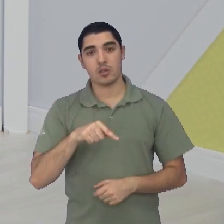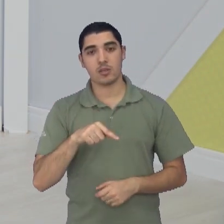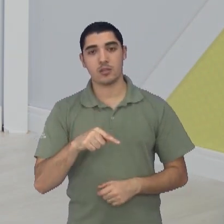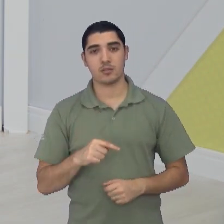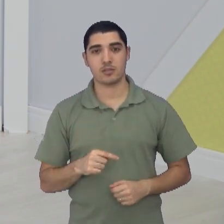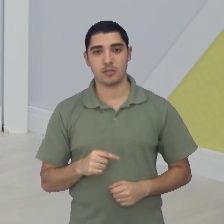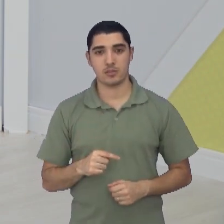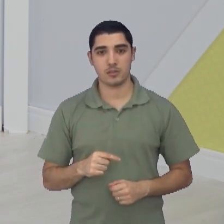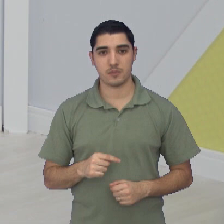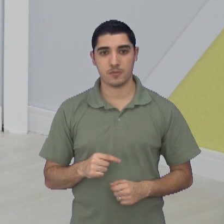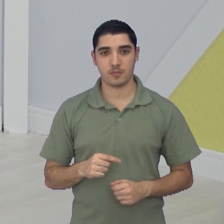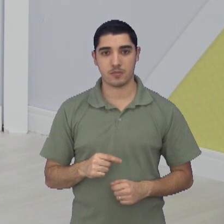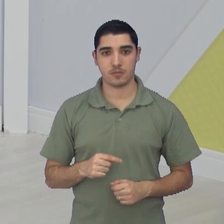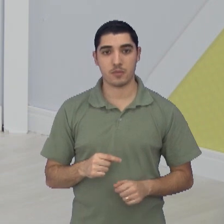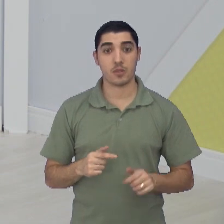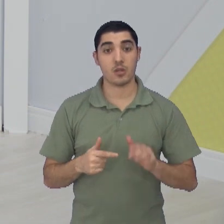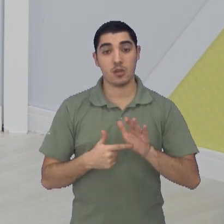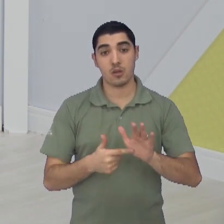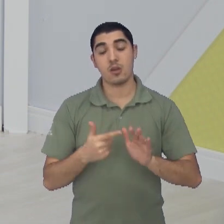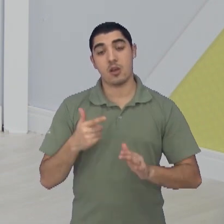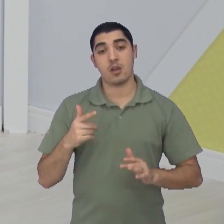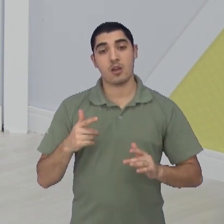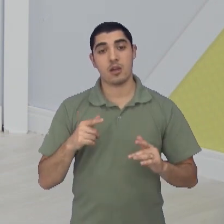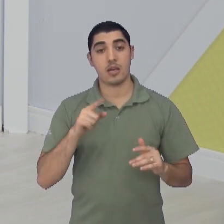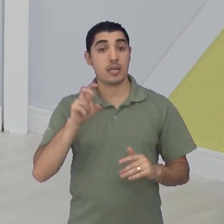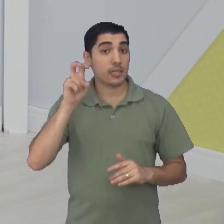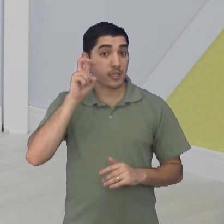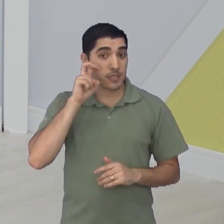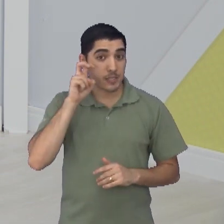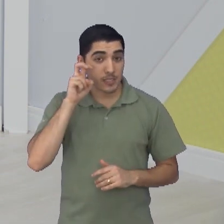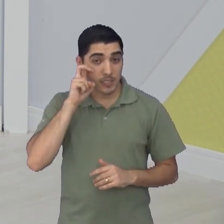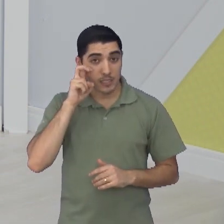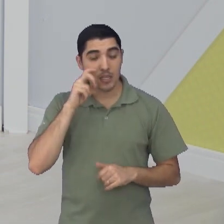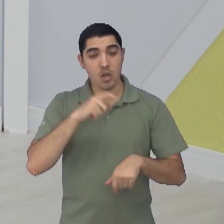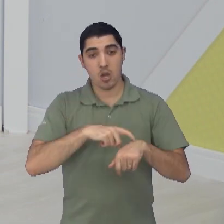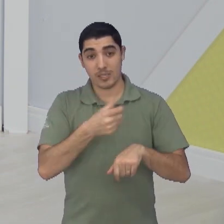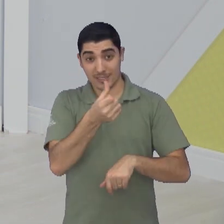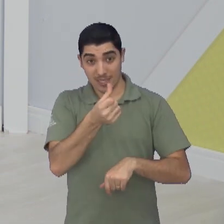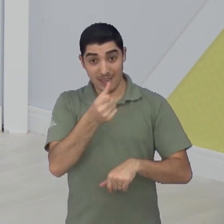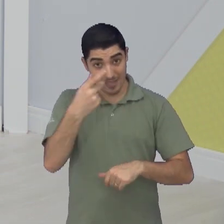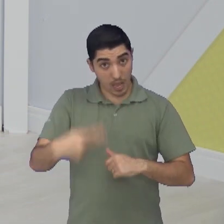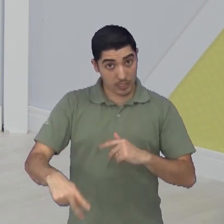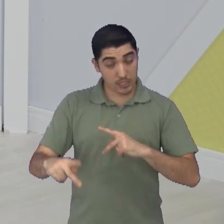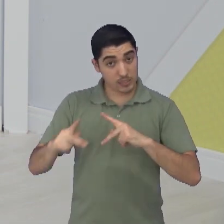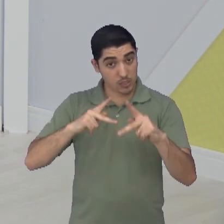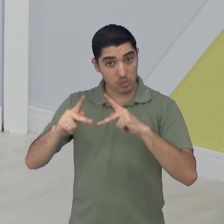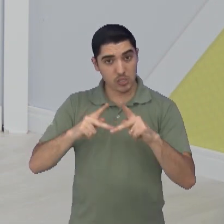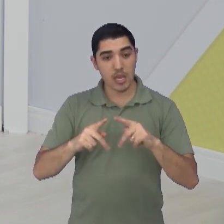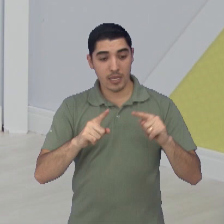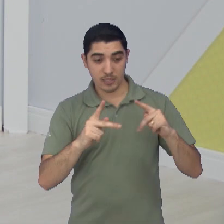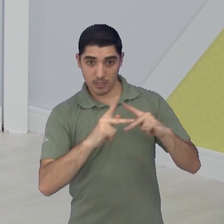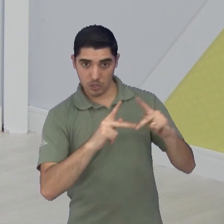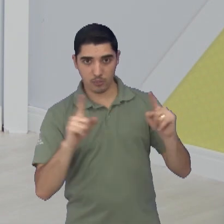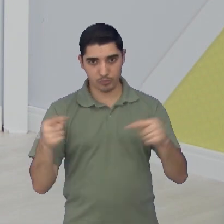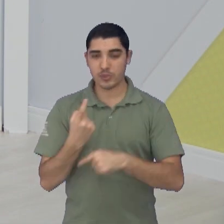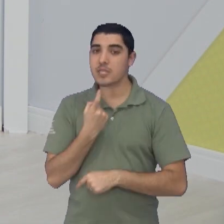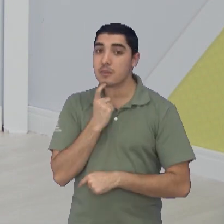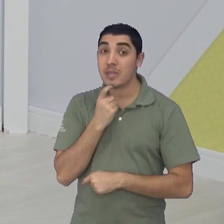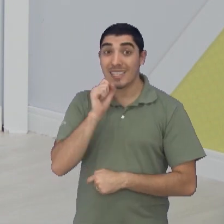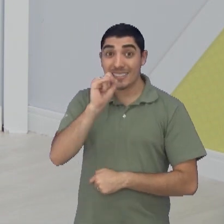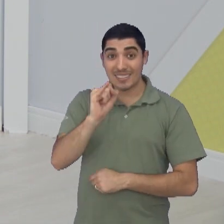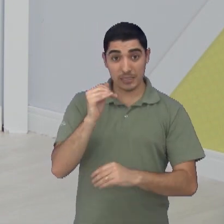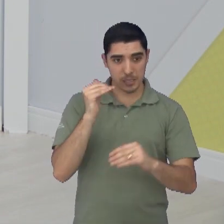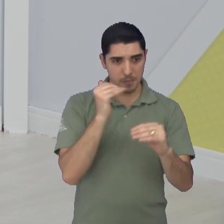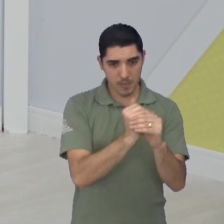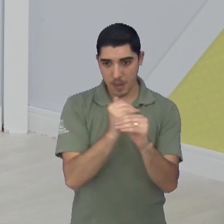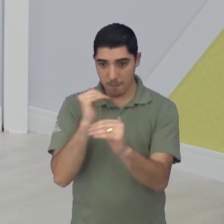Mateus não tem Ah tem sim tem o jogo dois aqui ó quinta-feira 18 horas aqui na farmacon de Arena São José e Campinas se der empate uma vitória